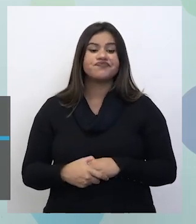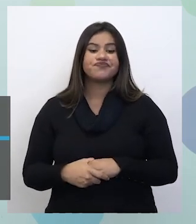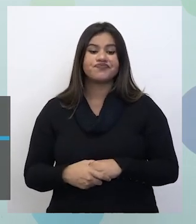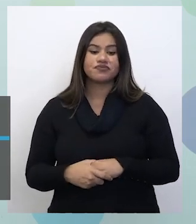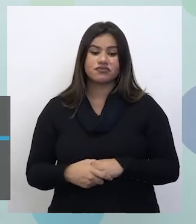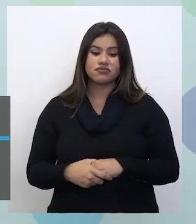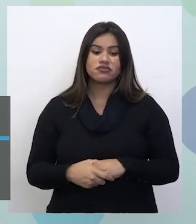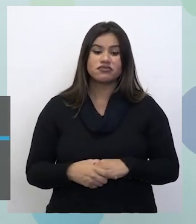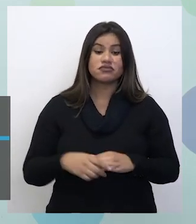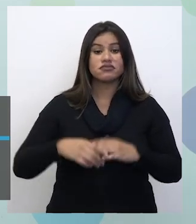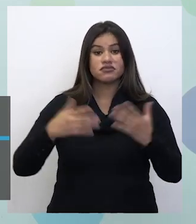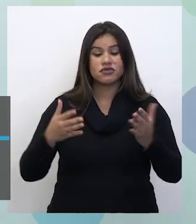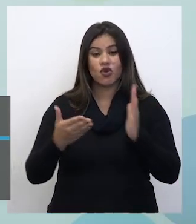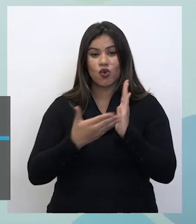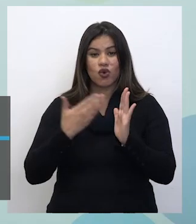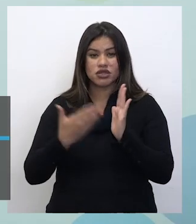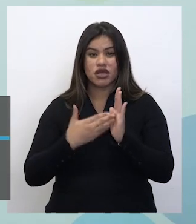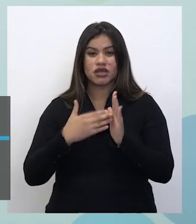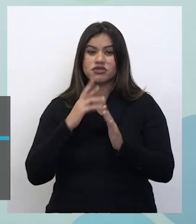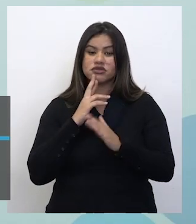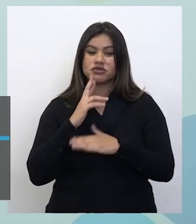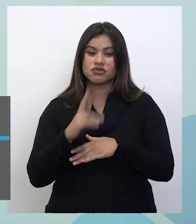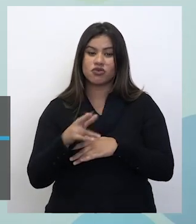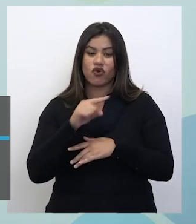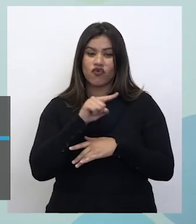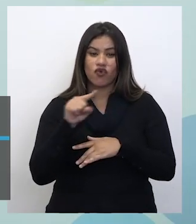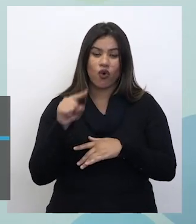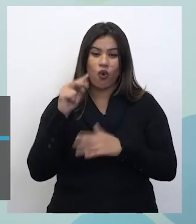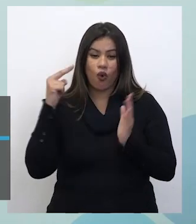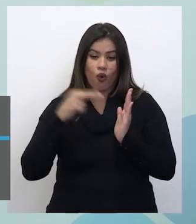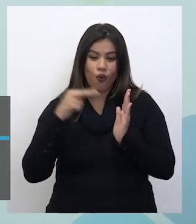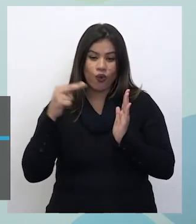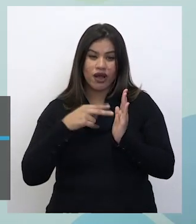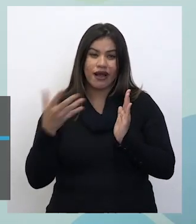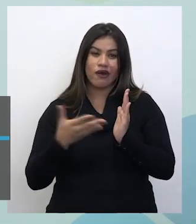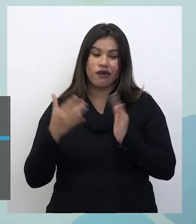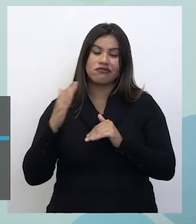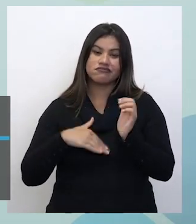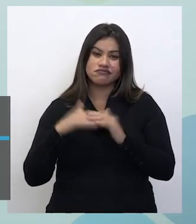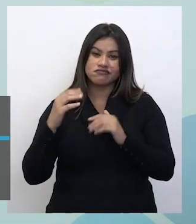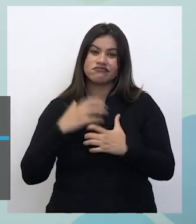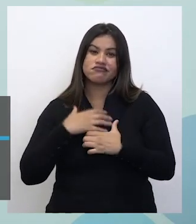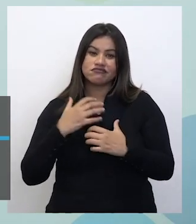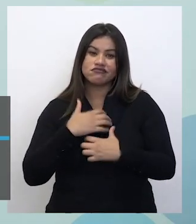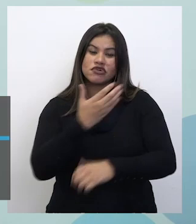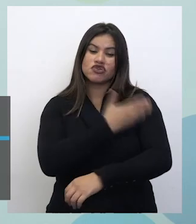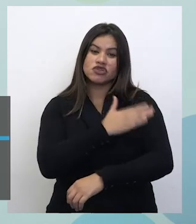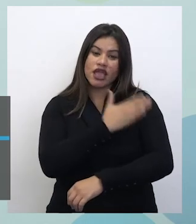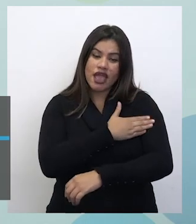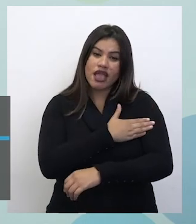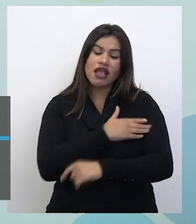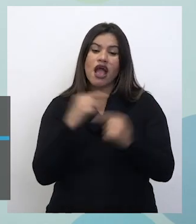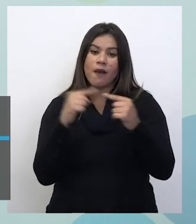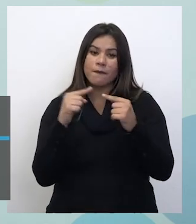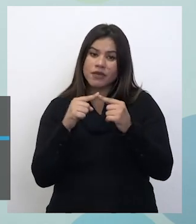que aí, nesse seu caderno de respostas, onde você está olhando agora, com essas competências socioemocionais, são as rubricas de cada